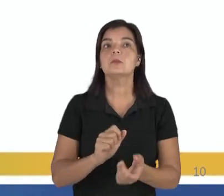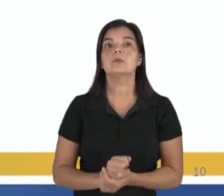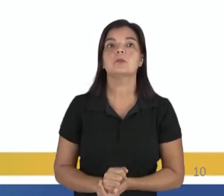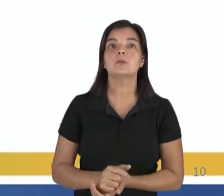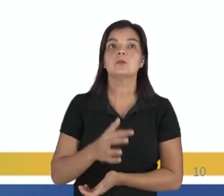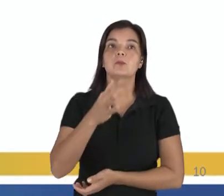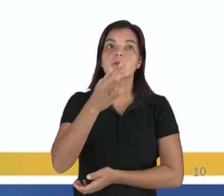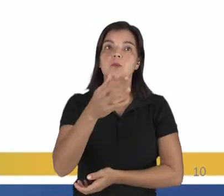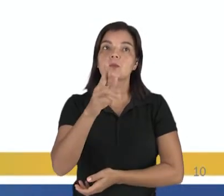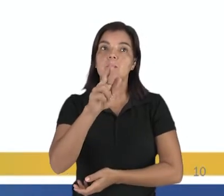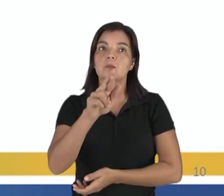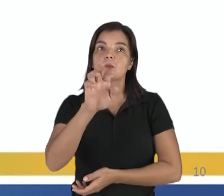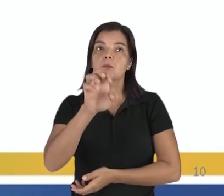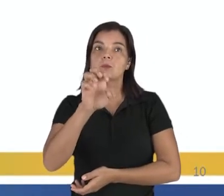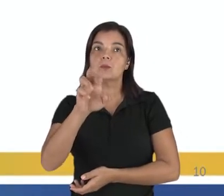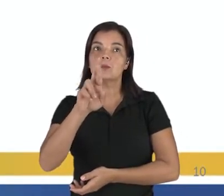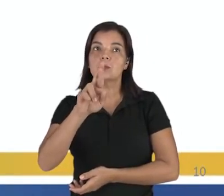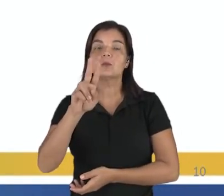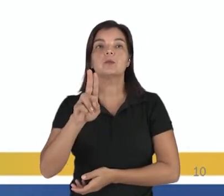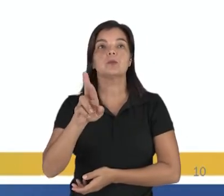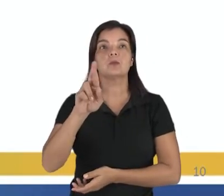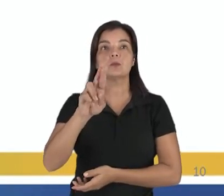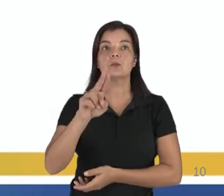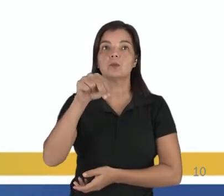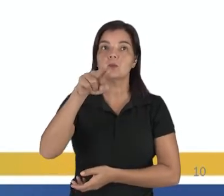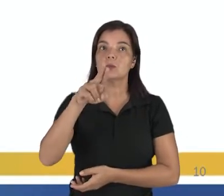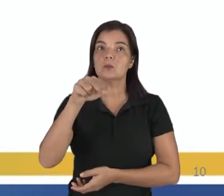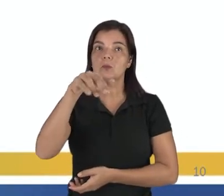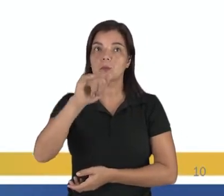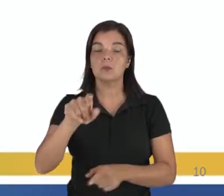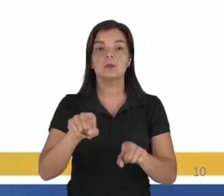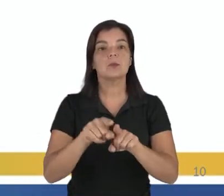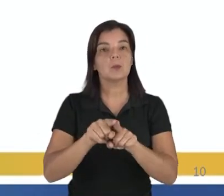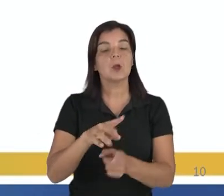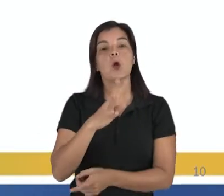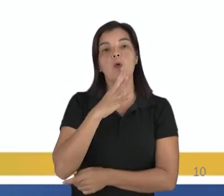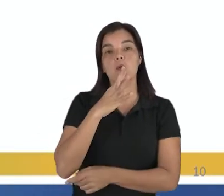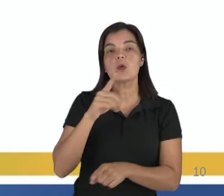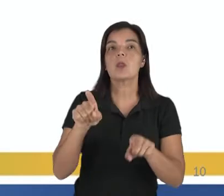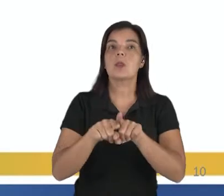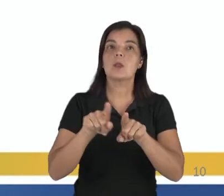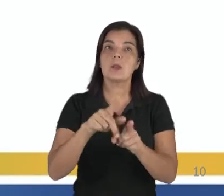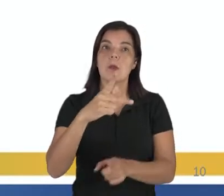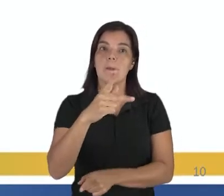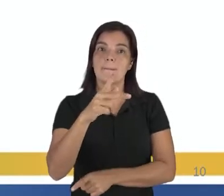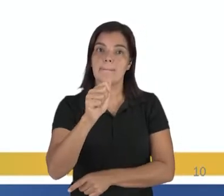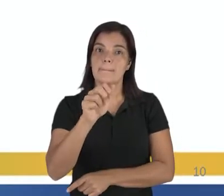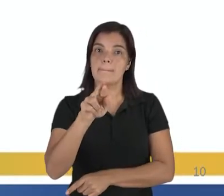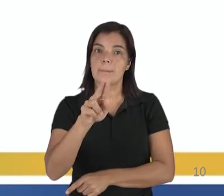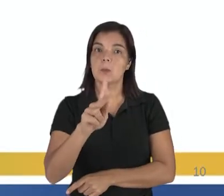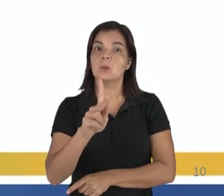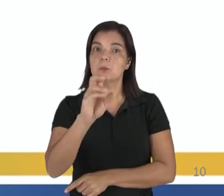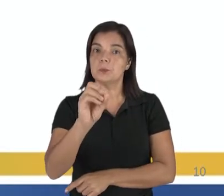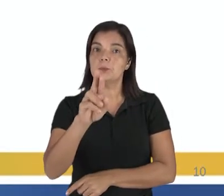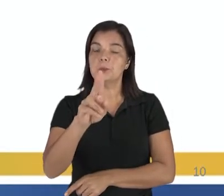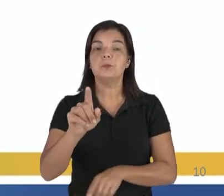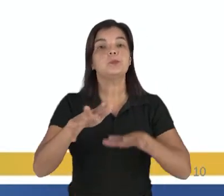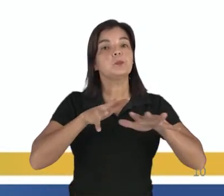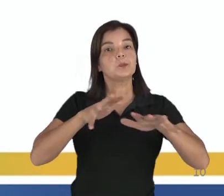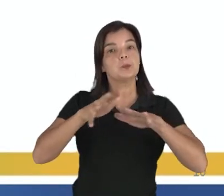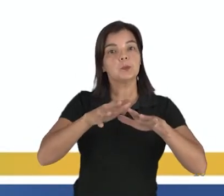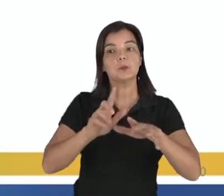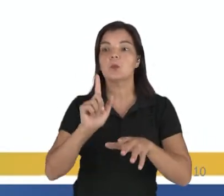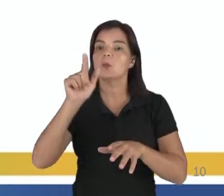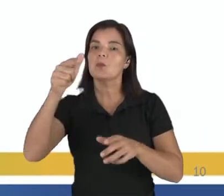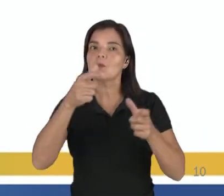free running ou parkour, né? Que é mais conhecido como parkour. O parkour é uma atividade cujo princípio é mover-se de um ponto